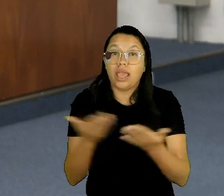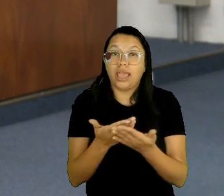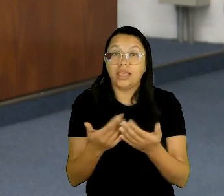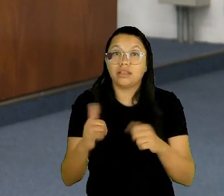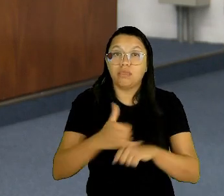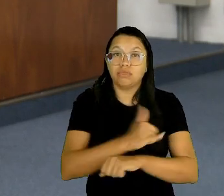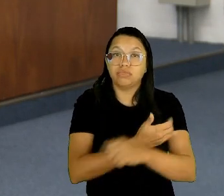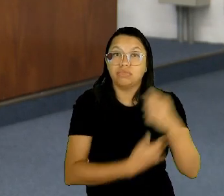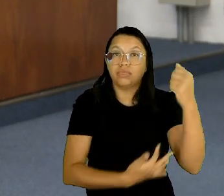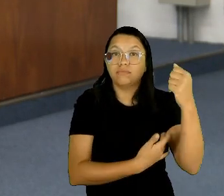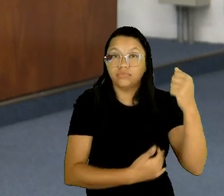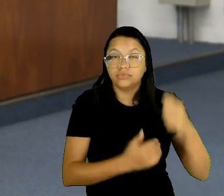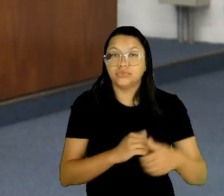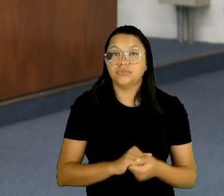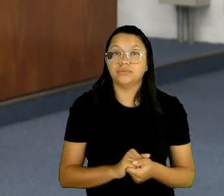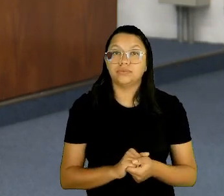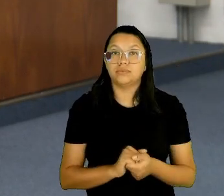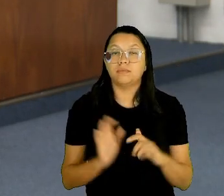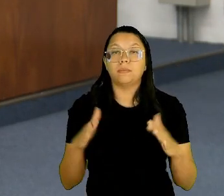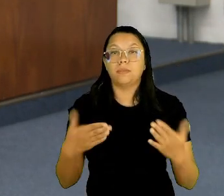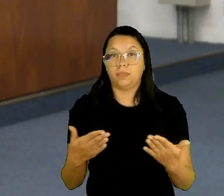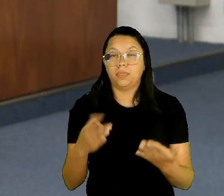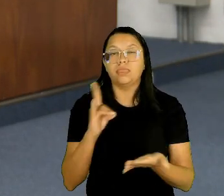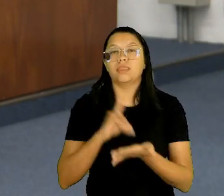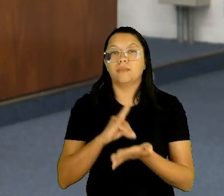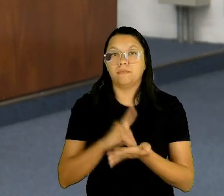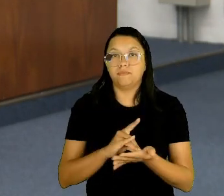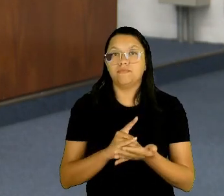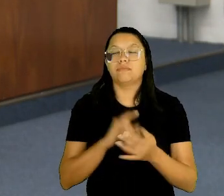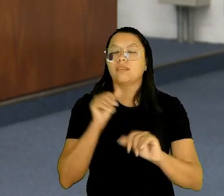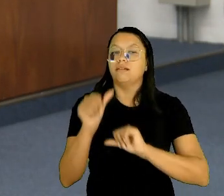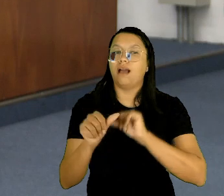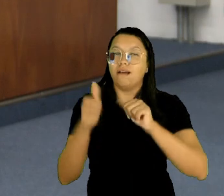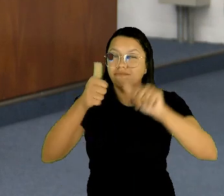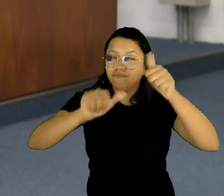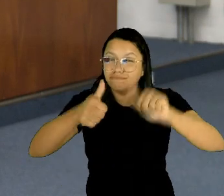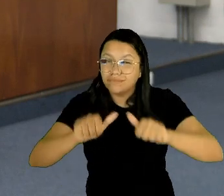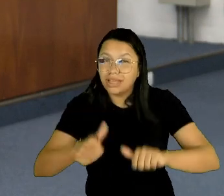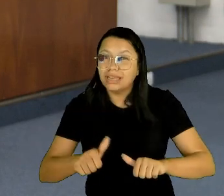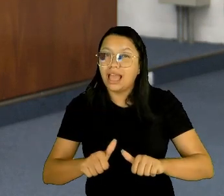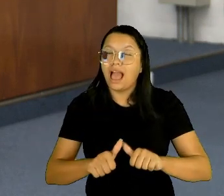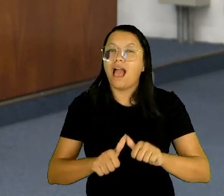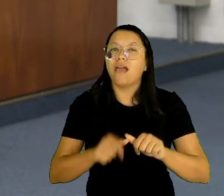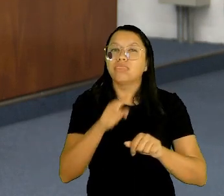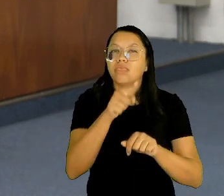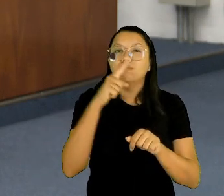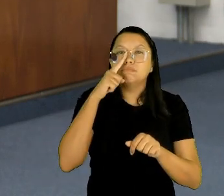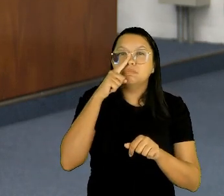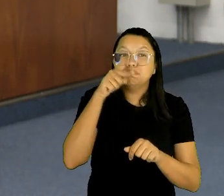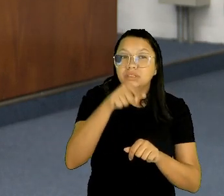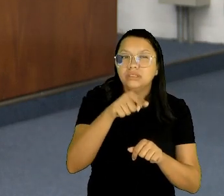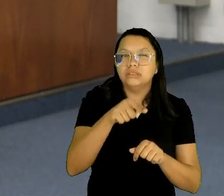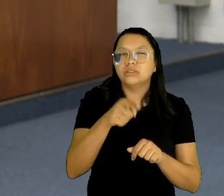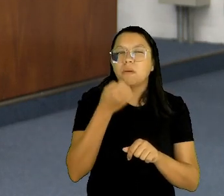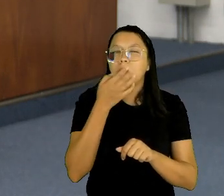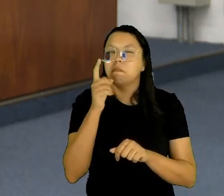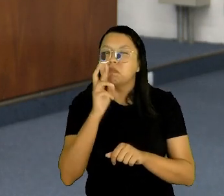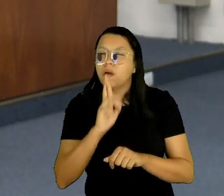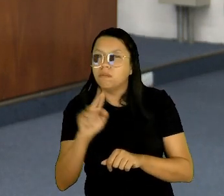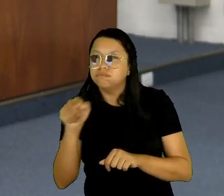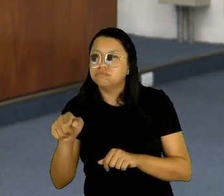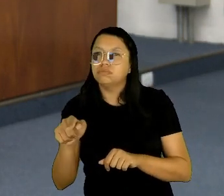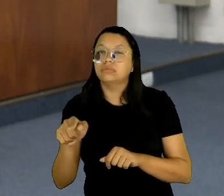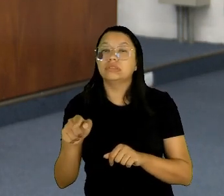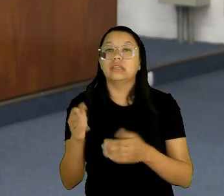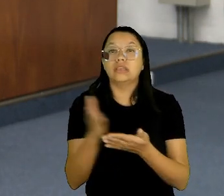medicação que controle esse colesterol. E então realmente tem que ser muito avaliado o que é o caso, qual é o